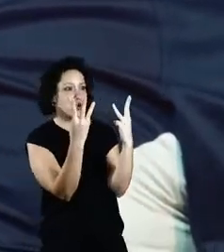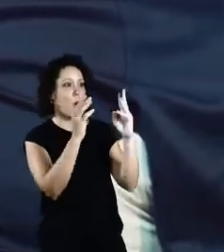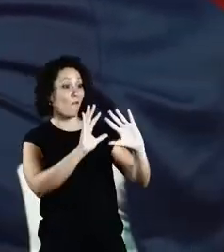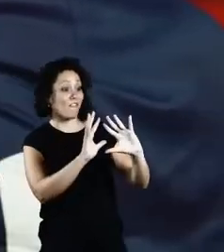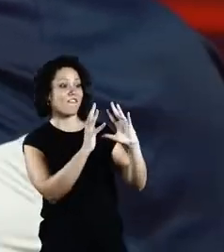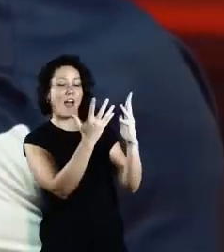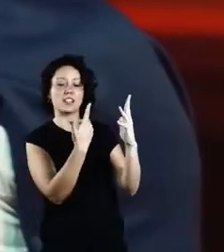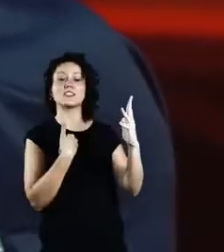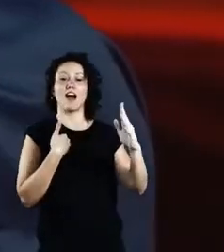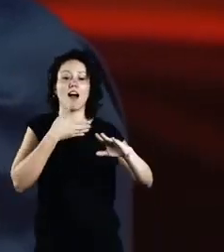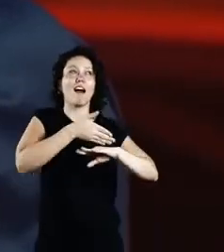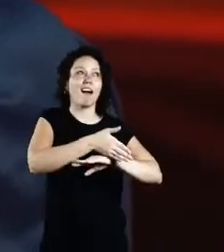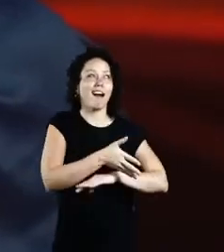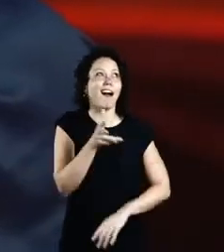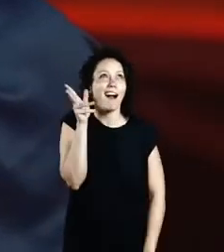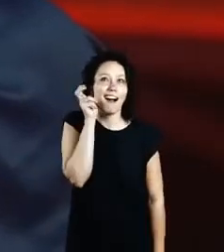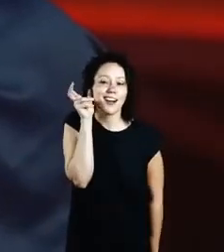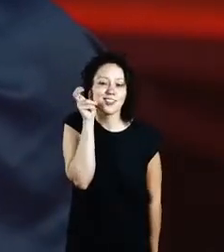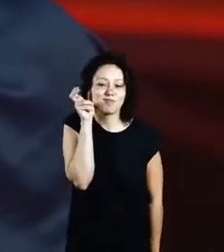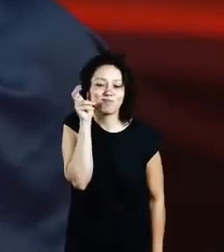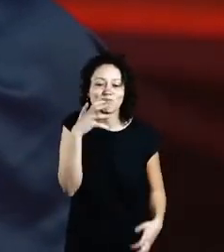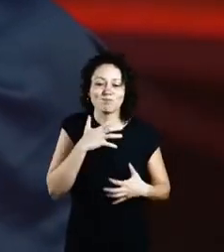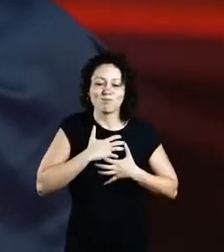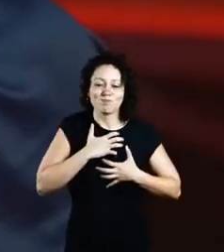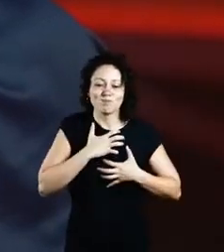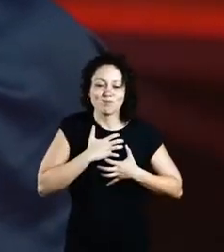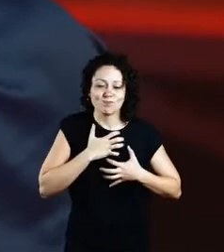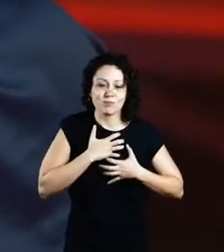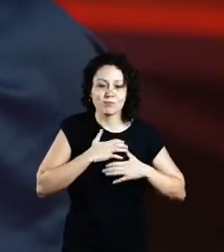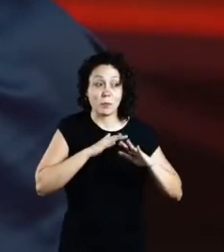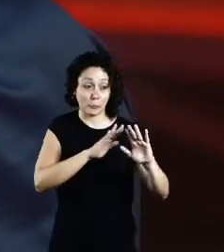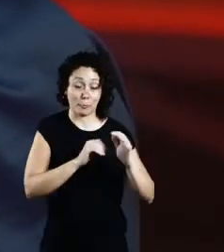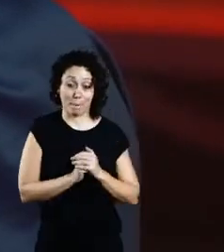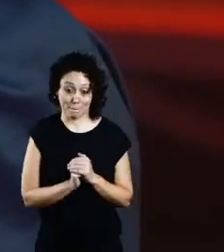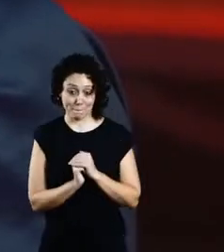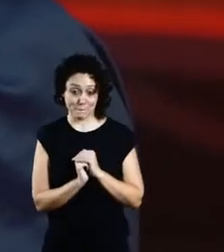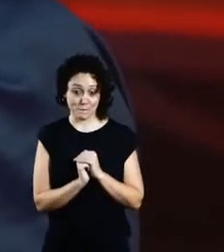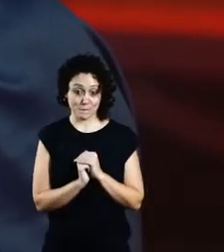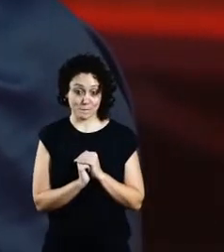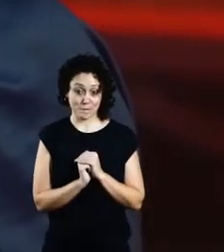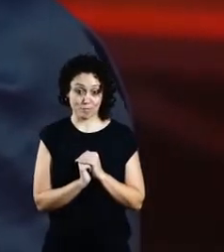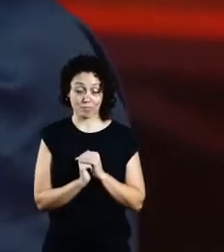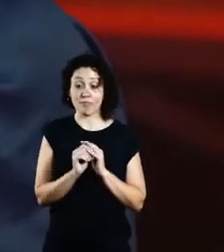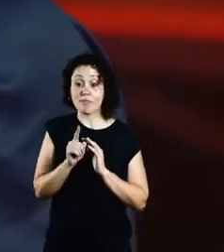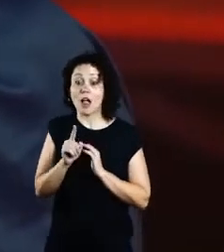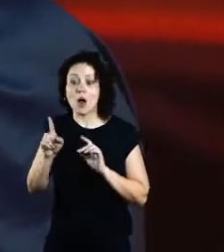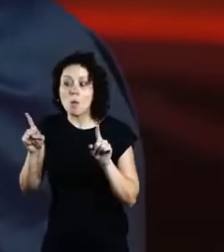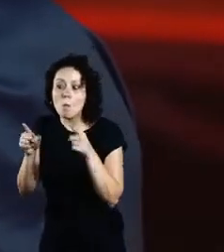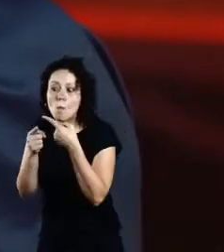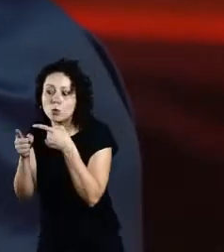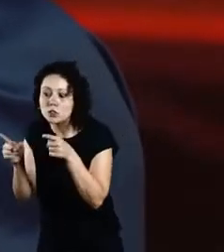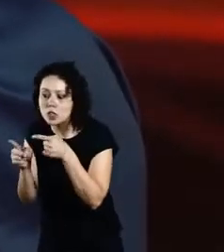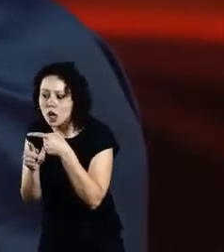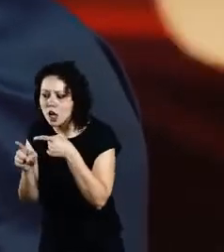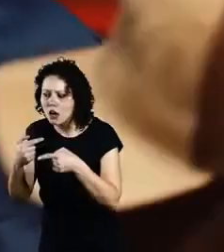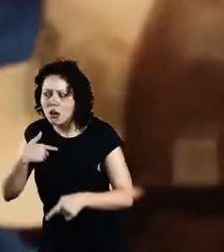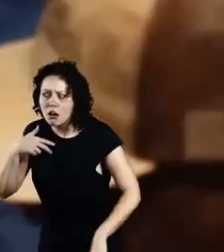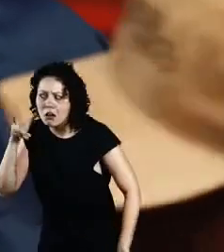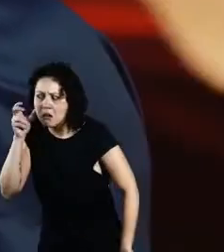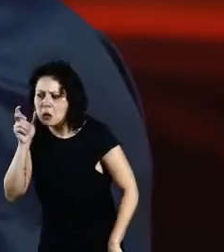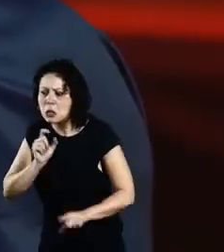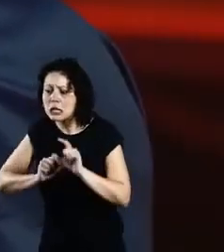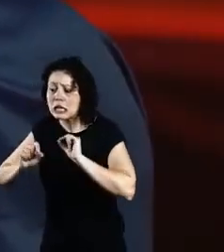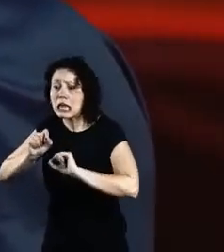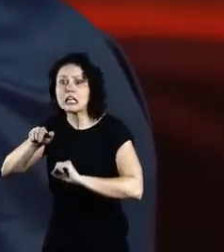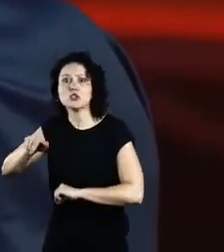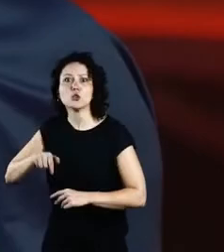tá tocando lá aquela música. E nós ali, puta, quem é esse daí, meu? E pra descobrir. Detalhe. Se eu não sou amigo do Duda, amigo